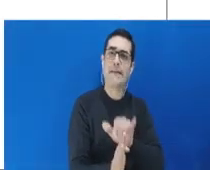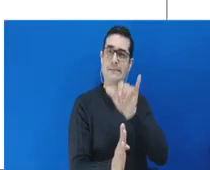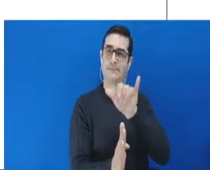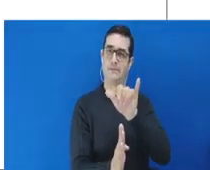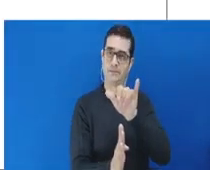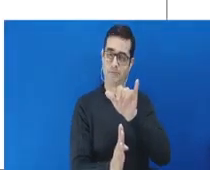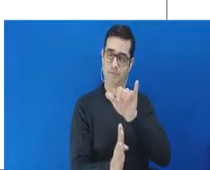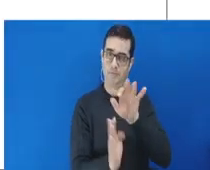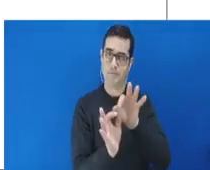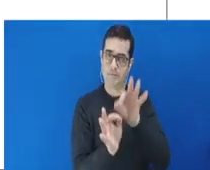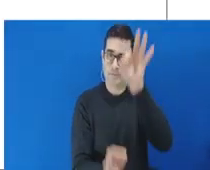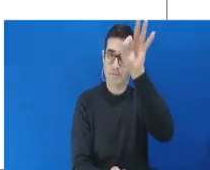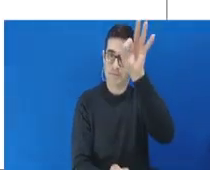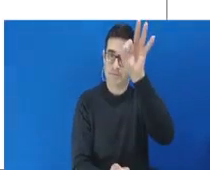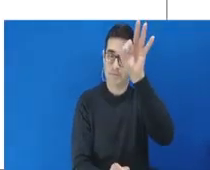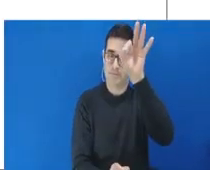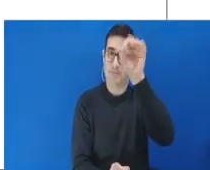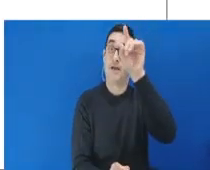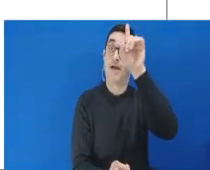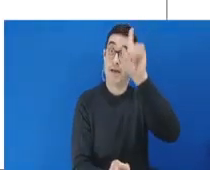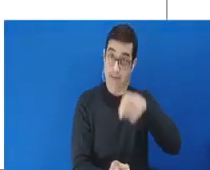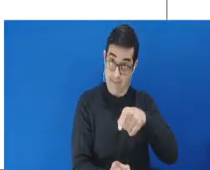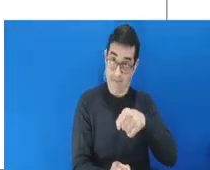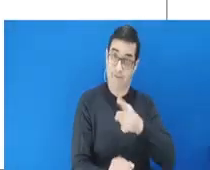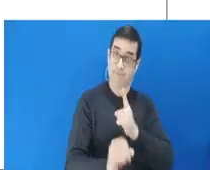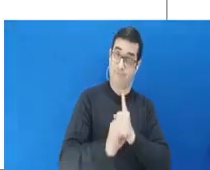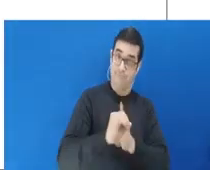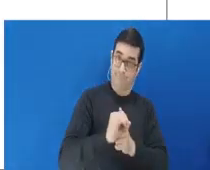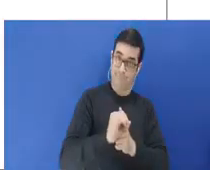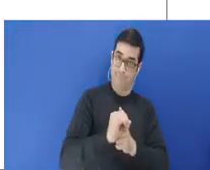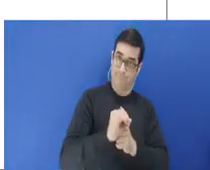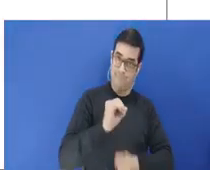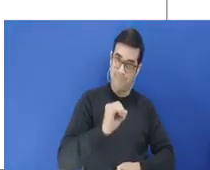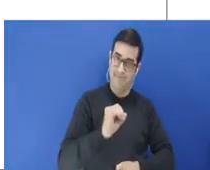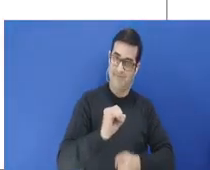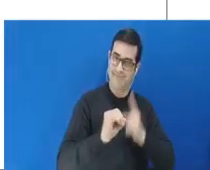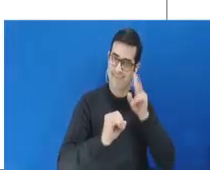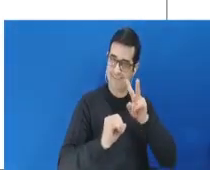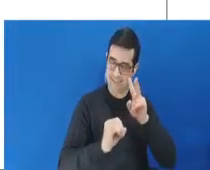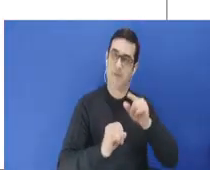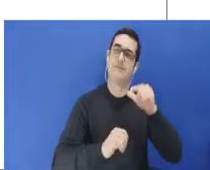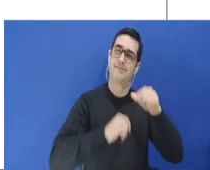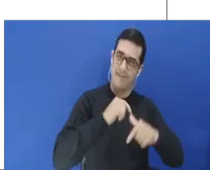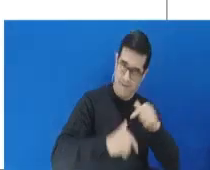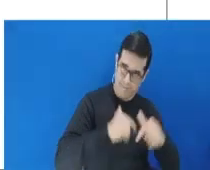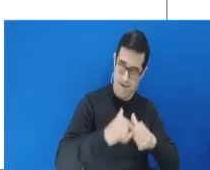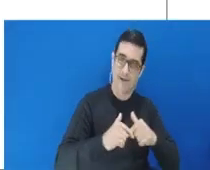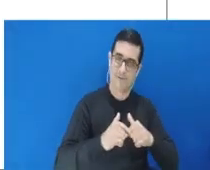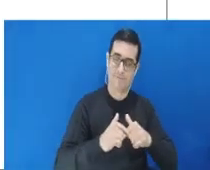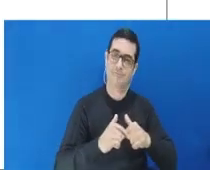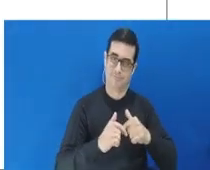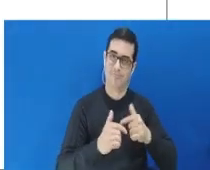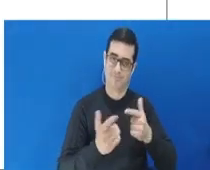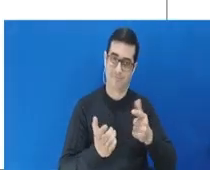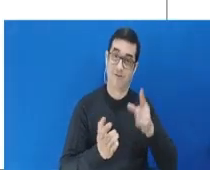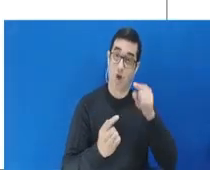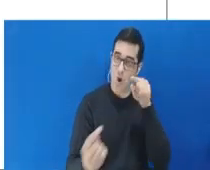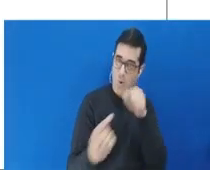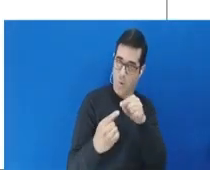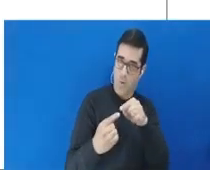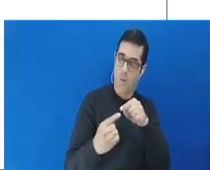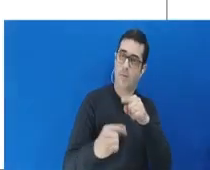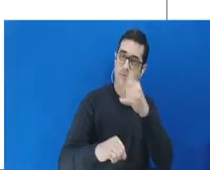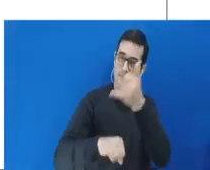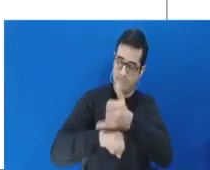φ. Φ não é a função trabalho, está diretamente relacionado ao metal. Dependendo